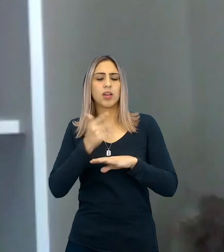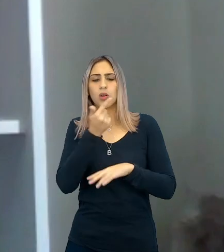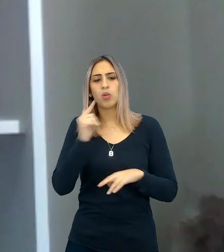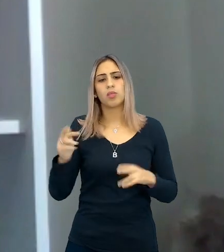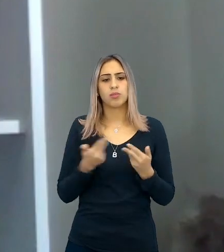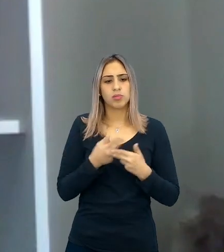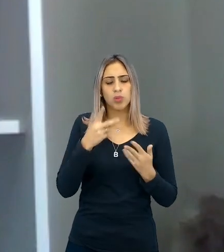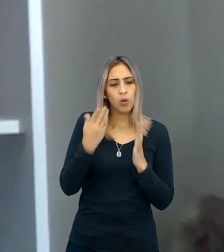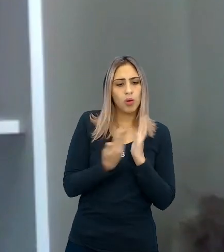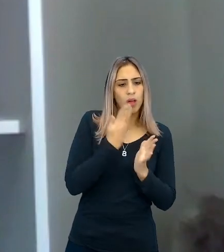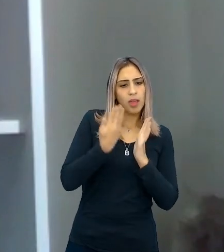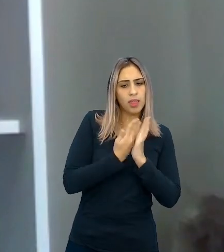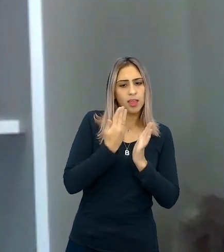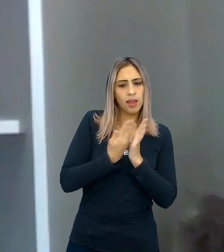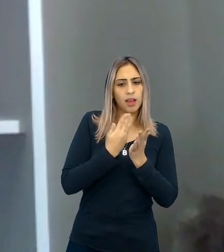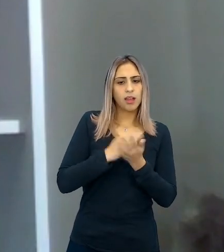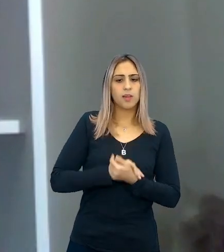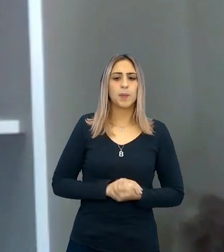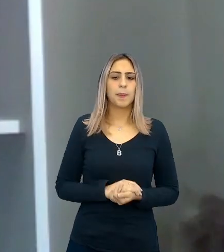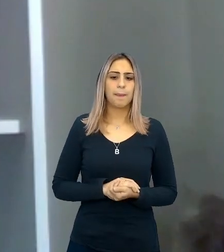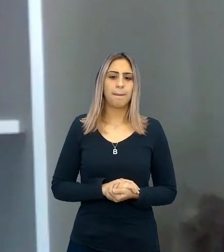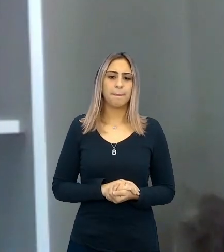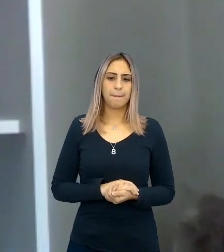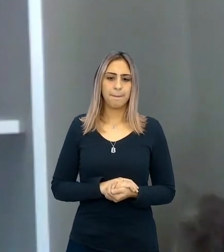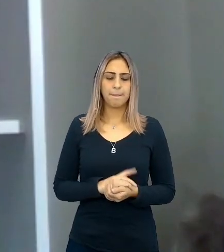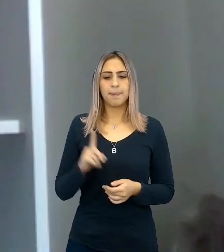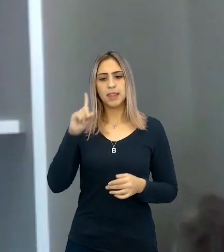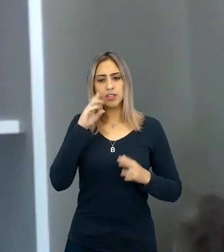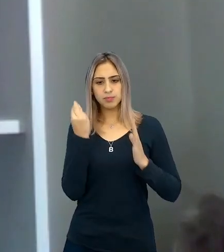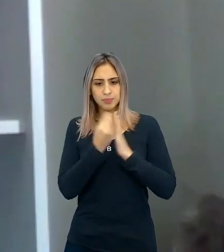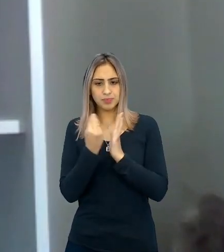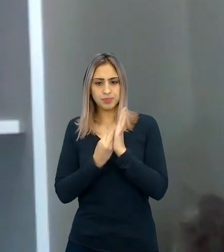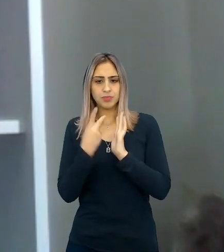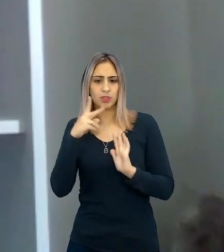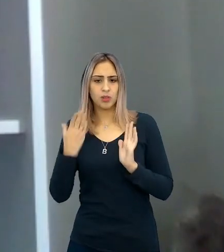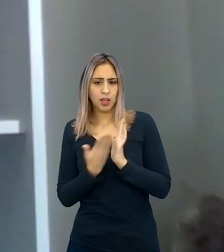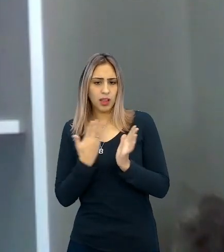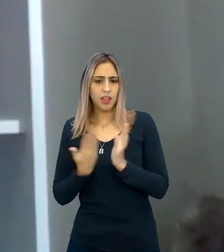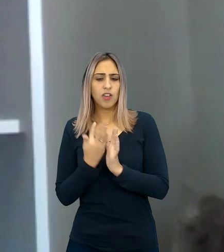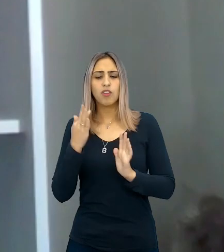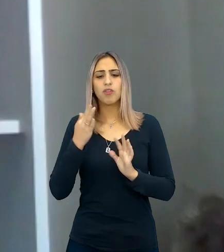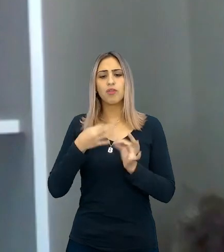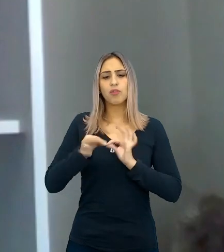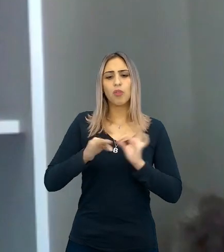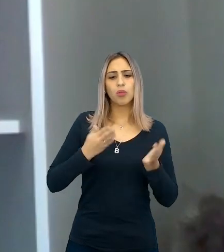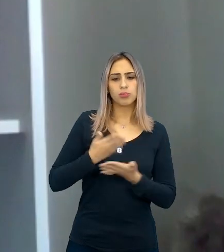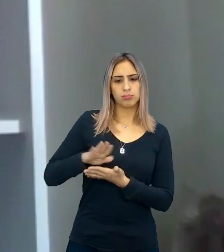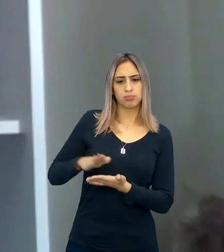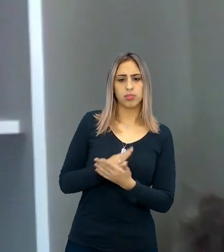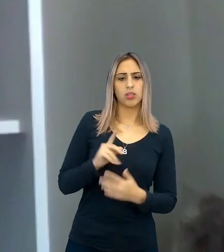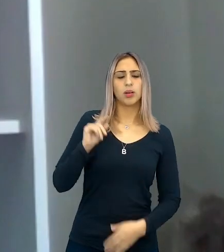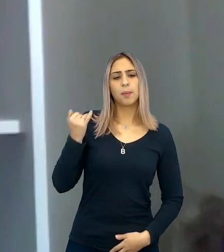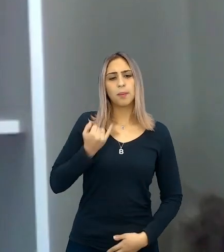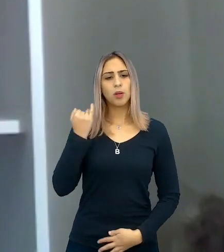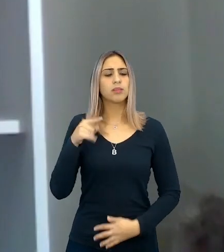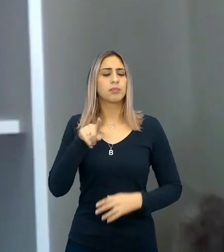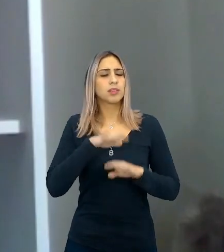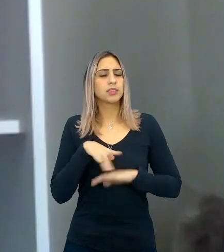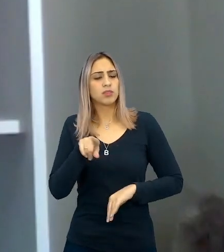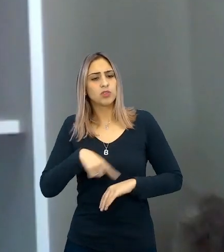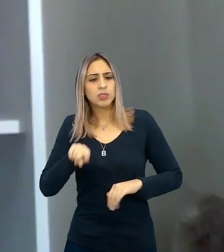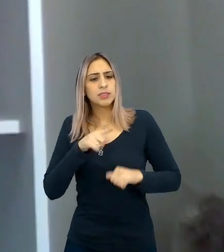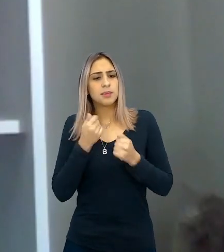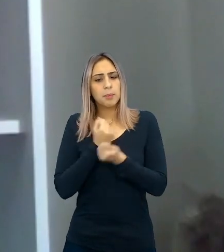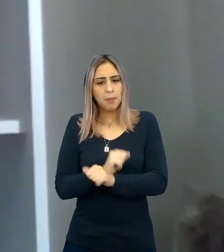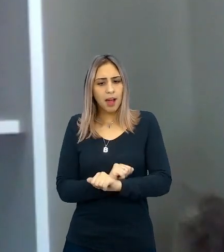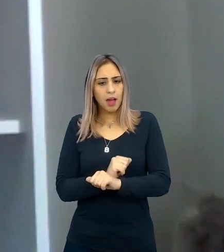anotações em seu caderno diário de bordo, em seus cadernos ou folhas à parte, não importa. Mas que vocês